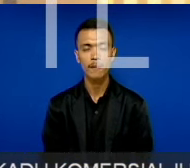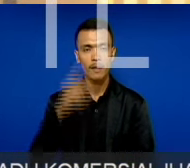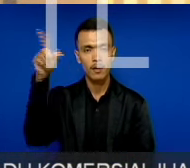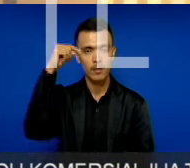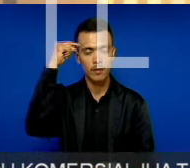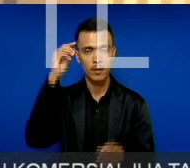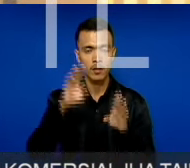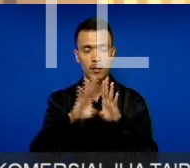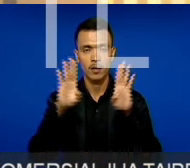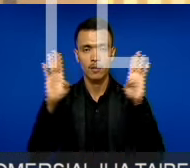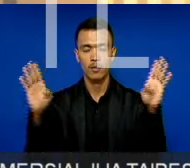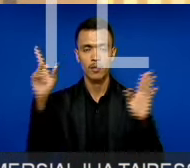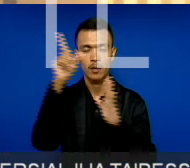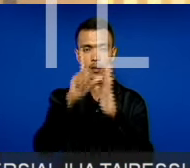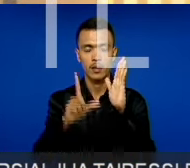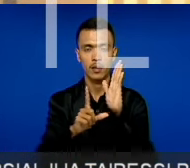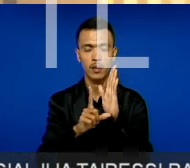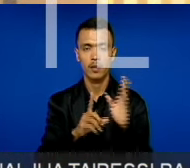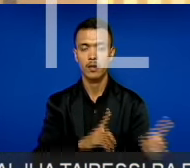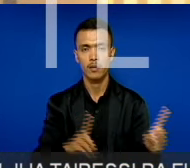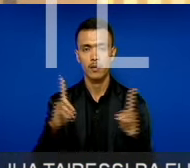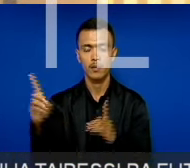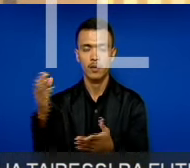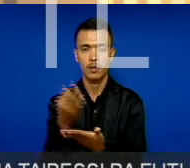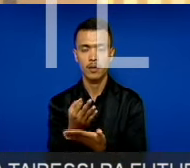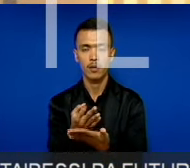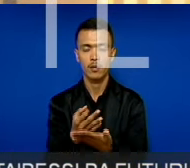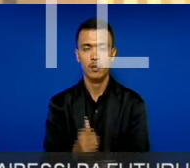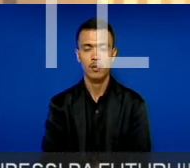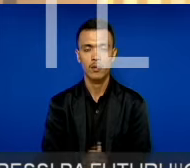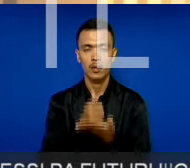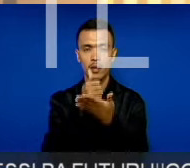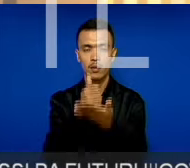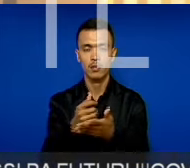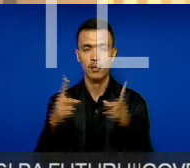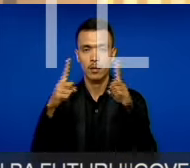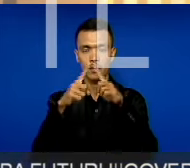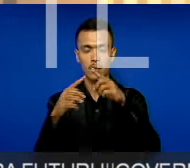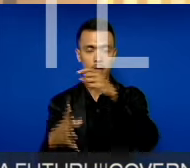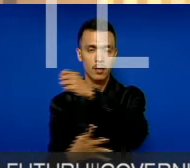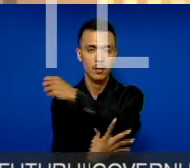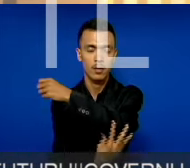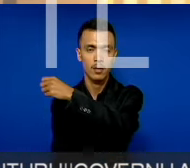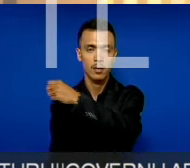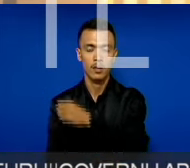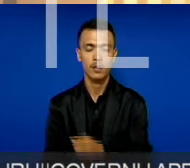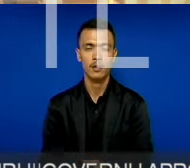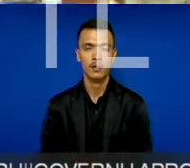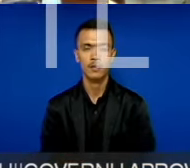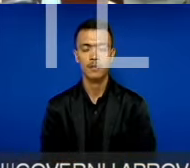Governo aprova na projeto decreto-lei nebe cria subsídio apoio pontual ba vulnerável.